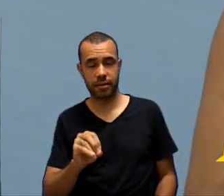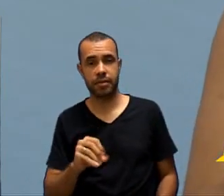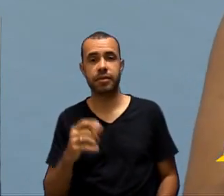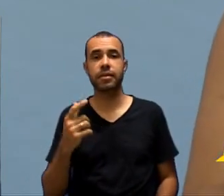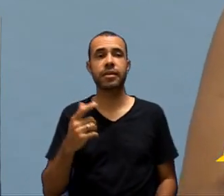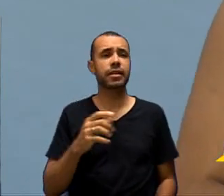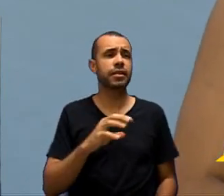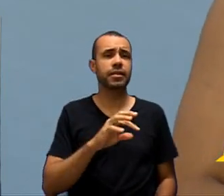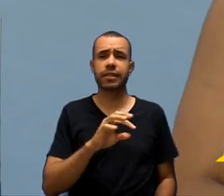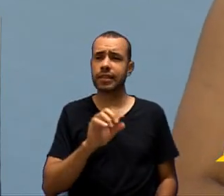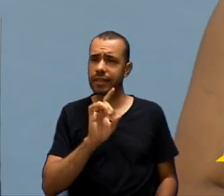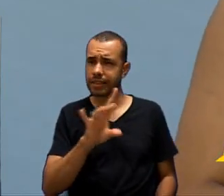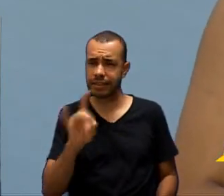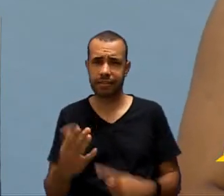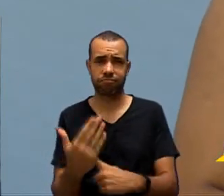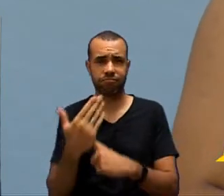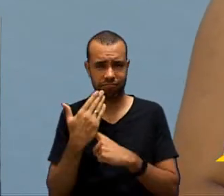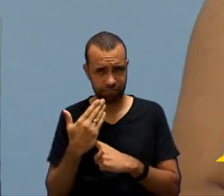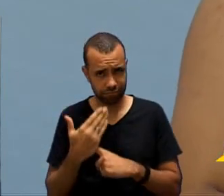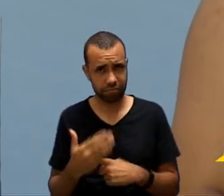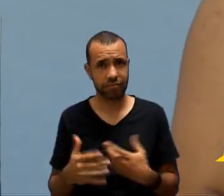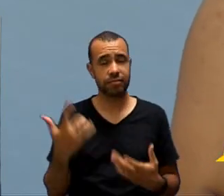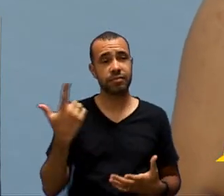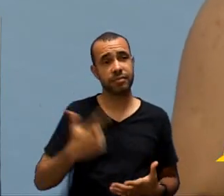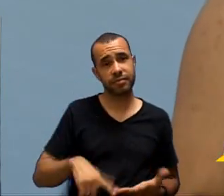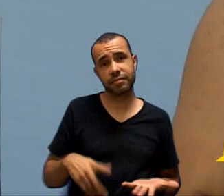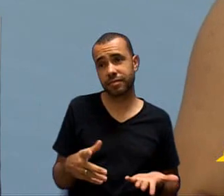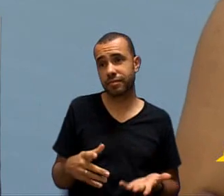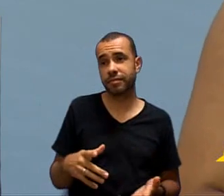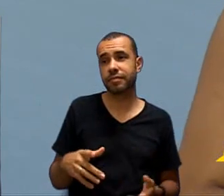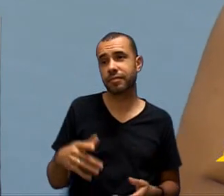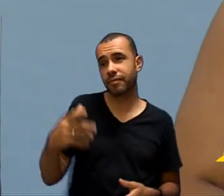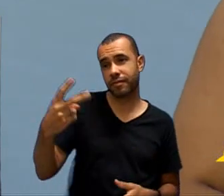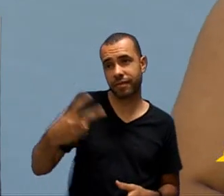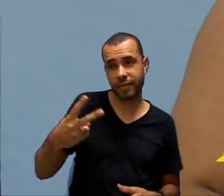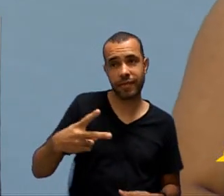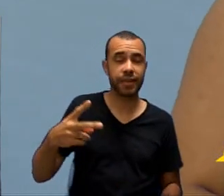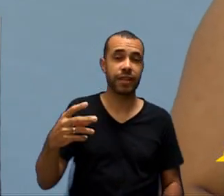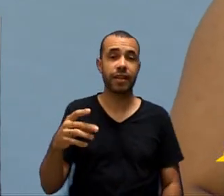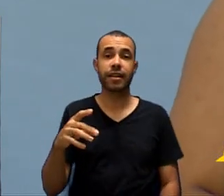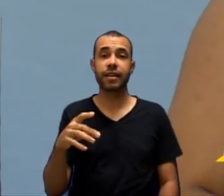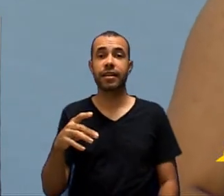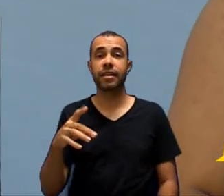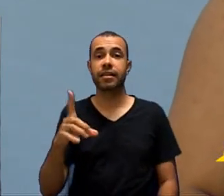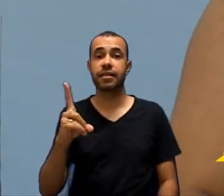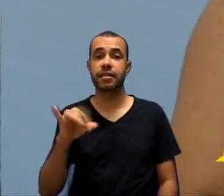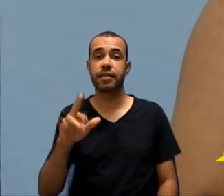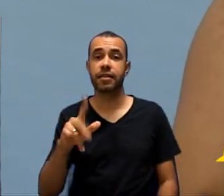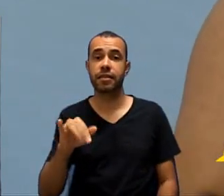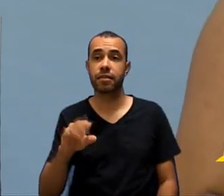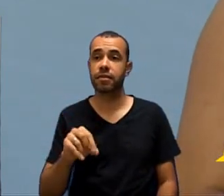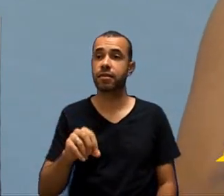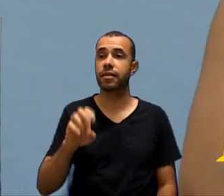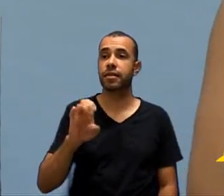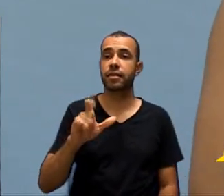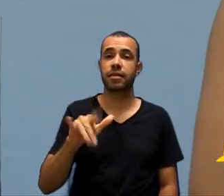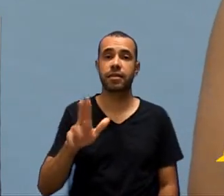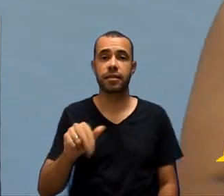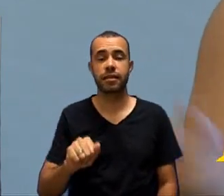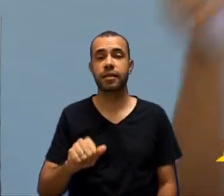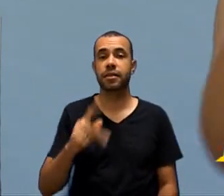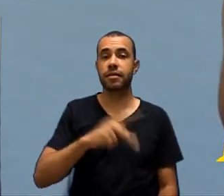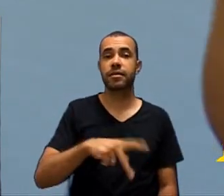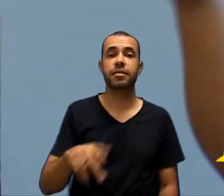o apoio. Agradecer à minha vice-diretora, a Elaine Mendes, a professora Eliane, o professor